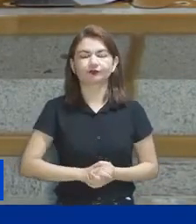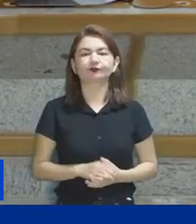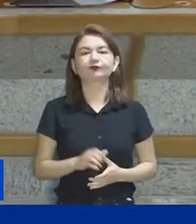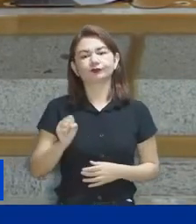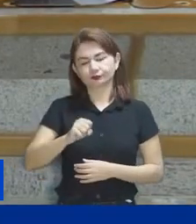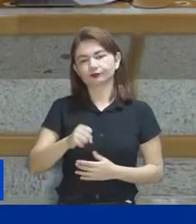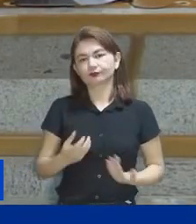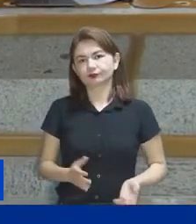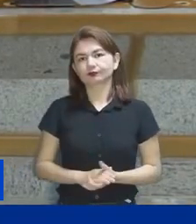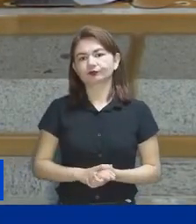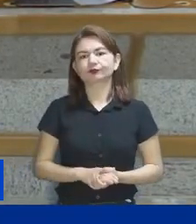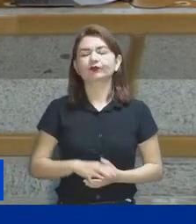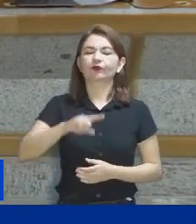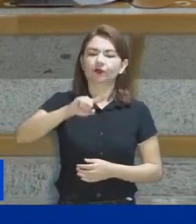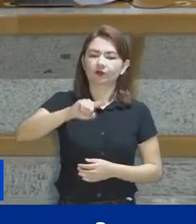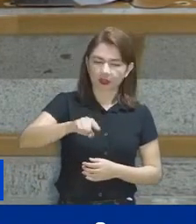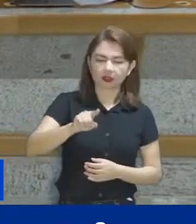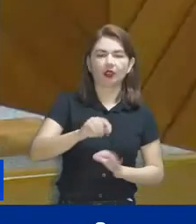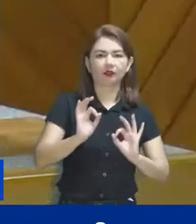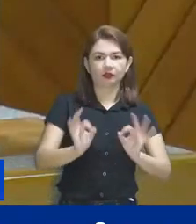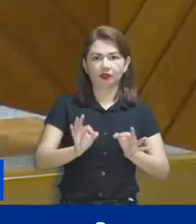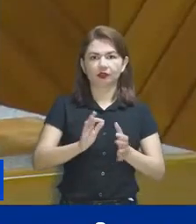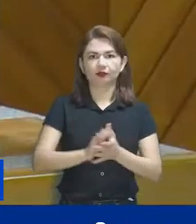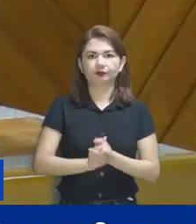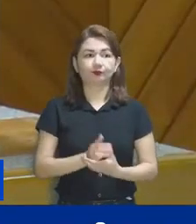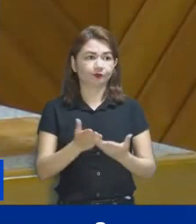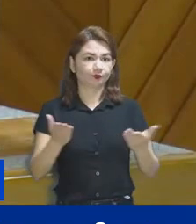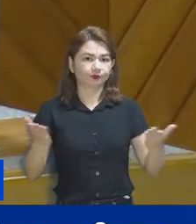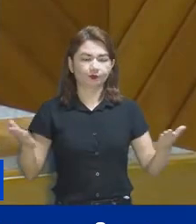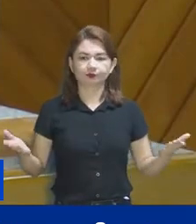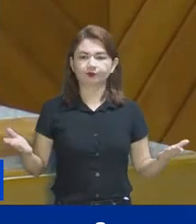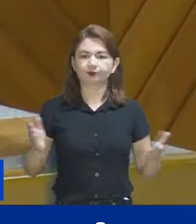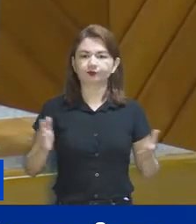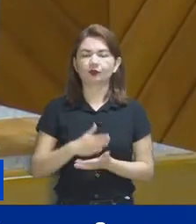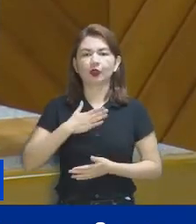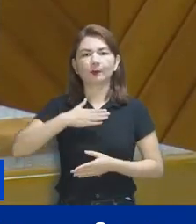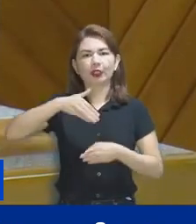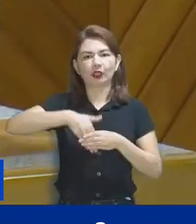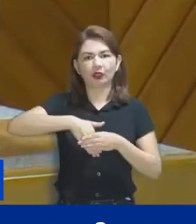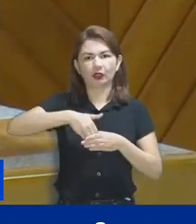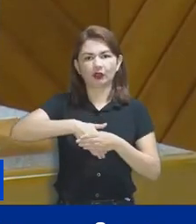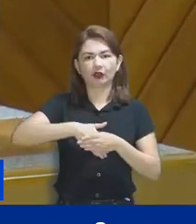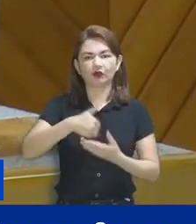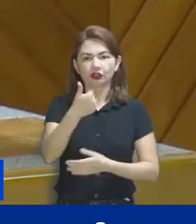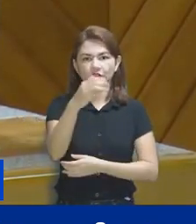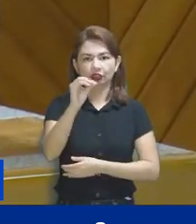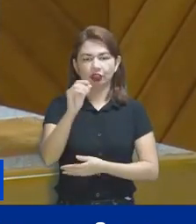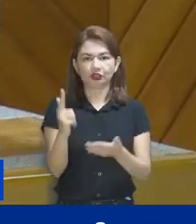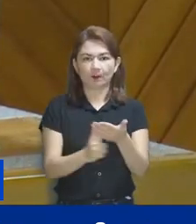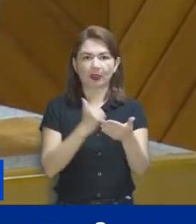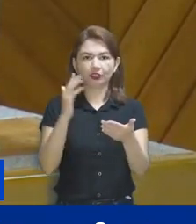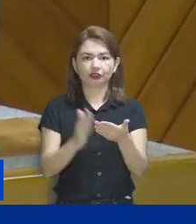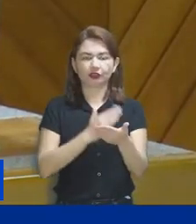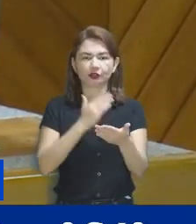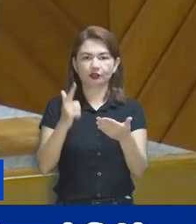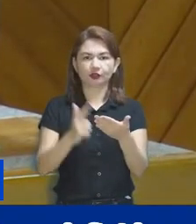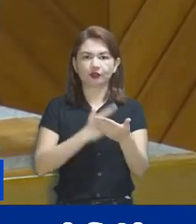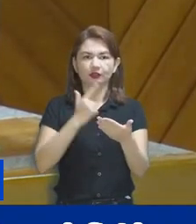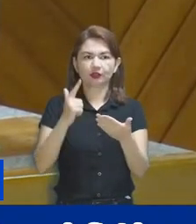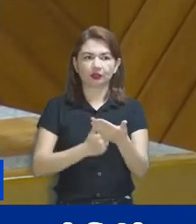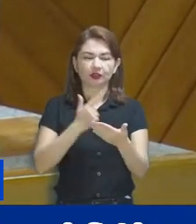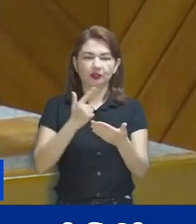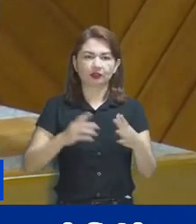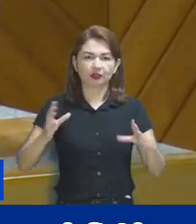acordo, preliminar rejeitada. Excelências, o meu voto está em 10 páginas, eu vou pedir aos colegas para